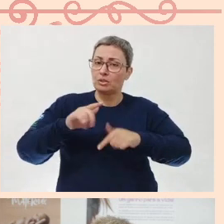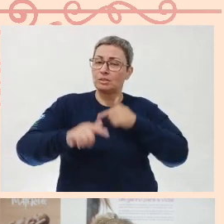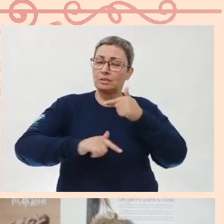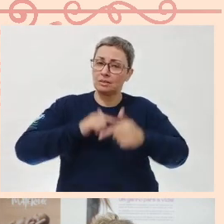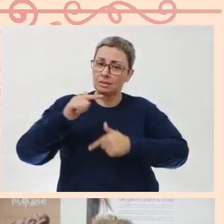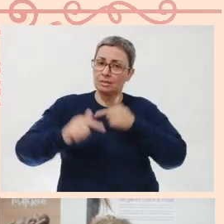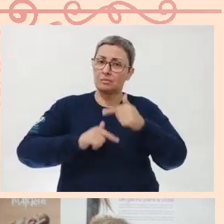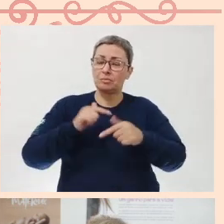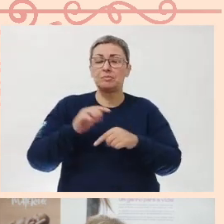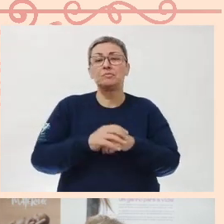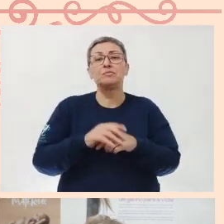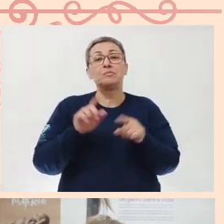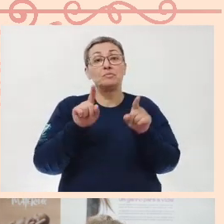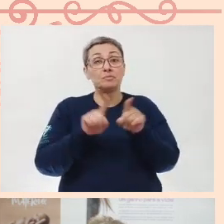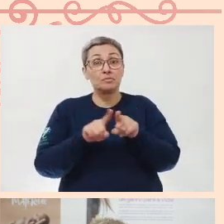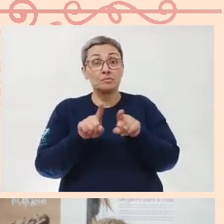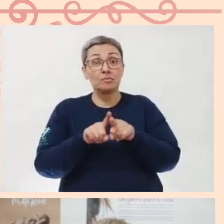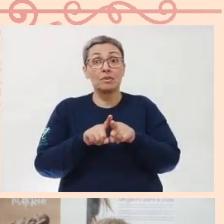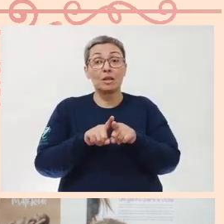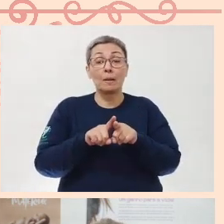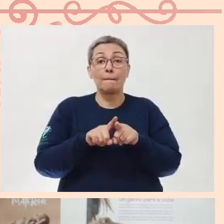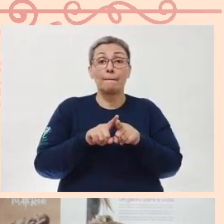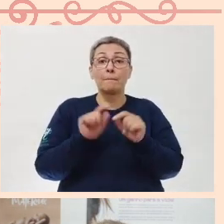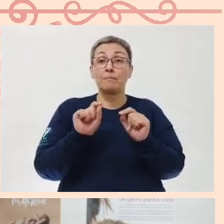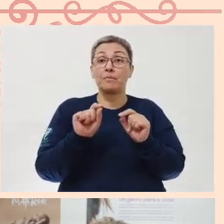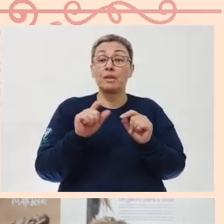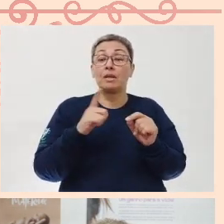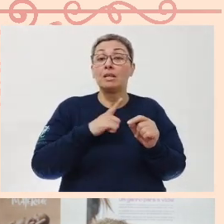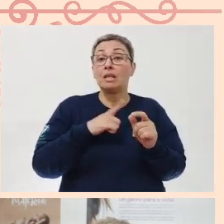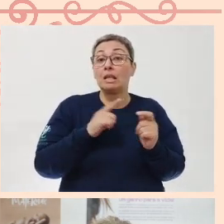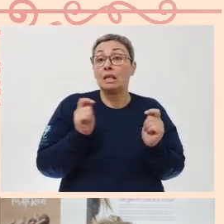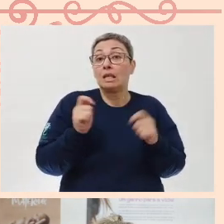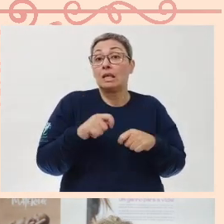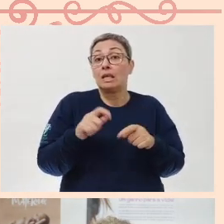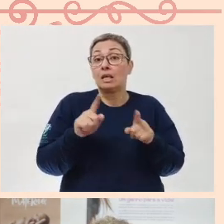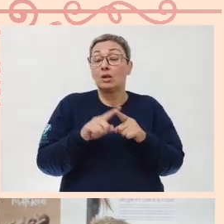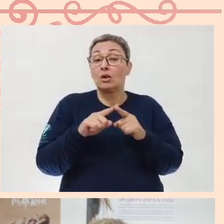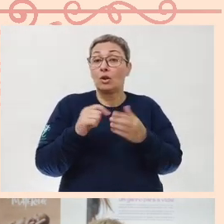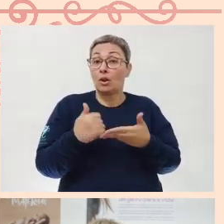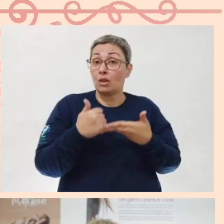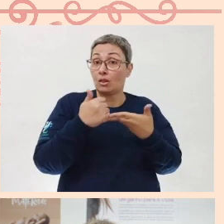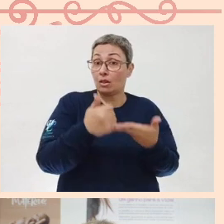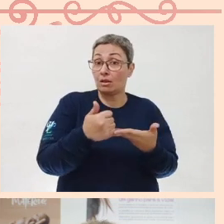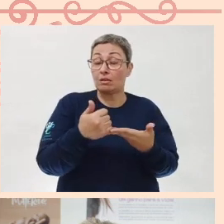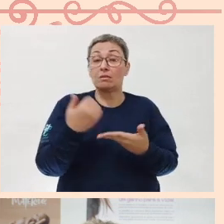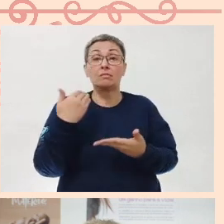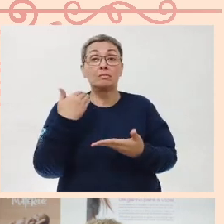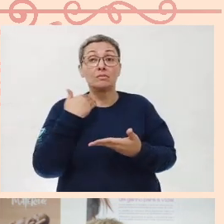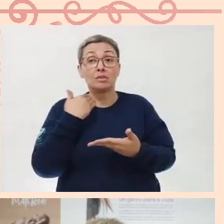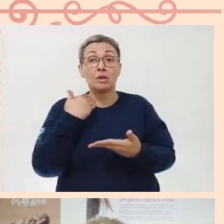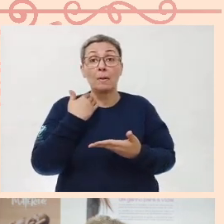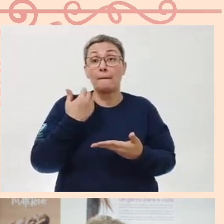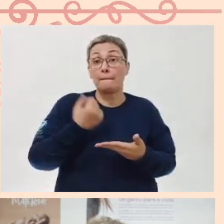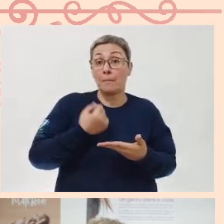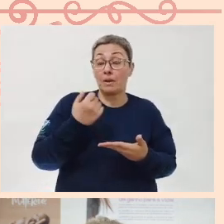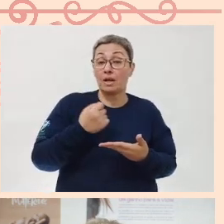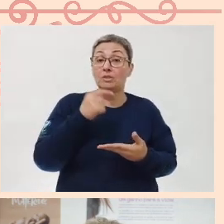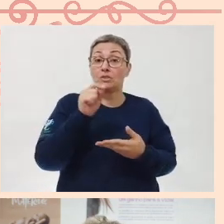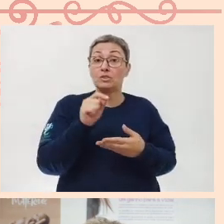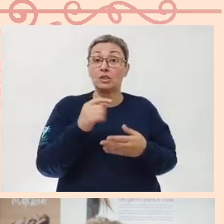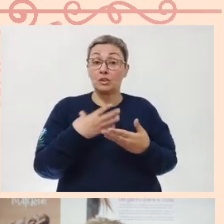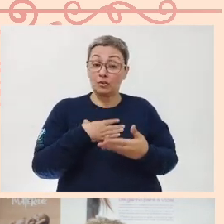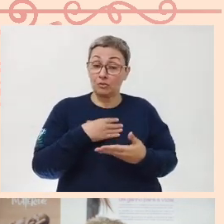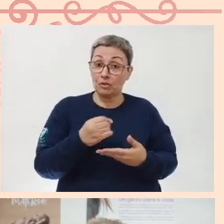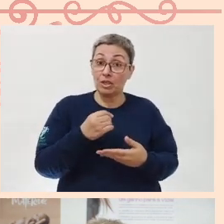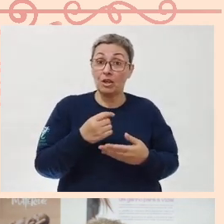a permanência no seu trabalho e ter condições de levar esse leite para os